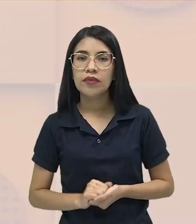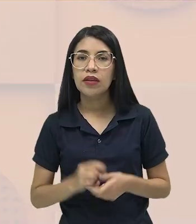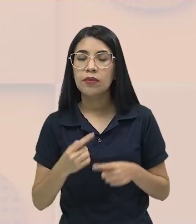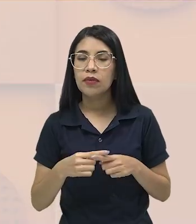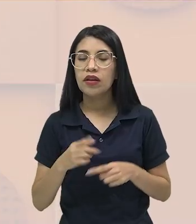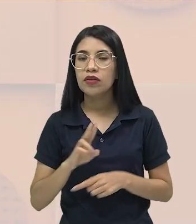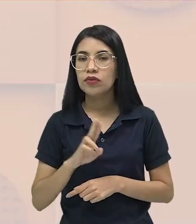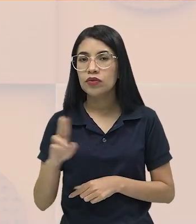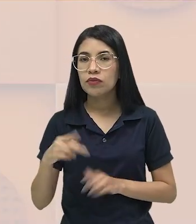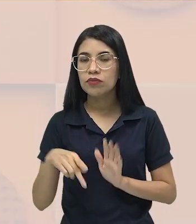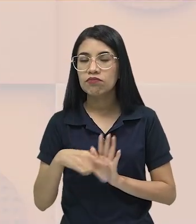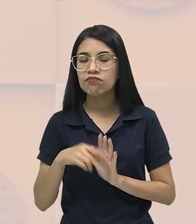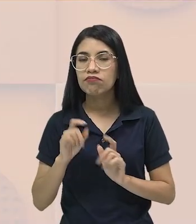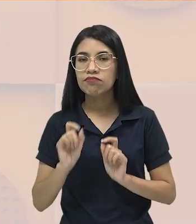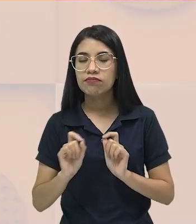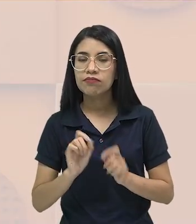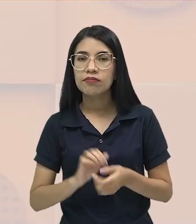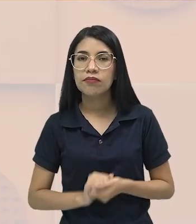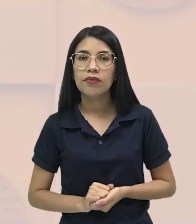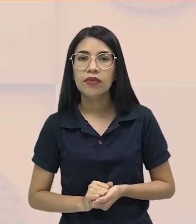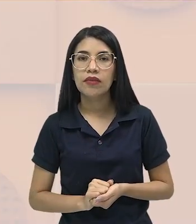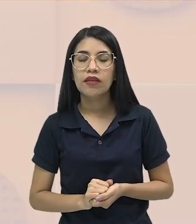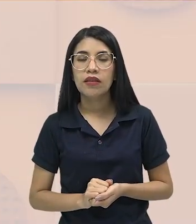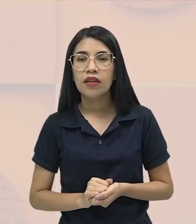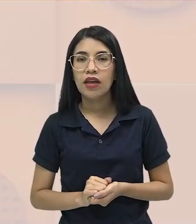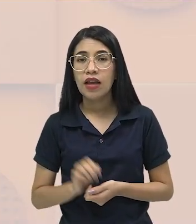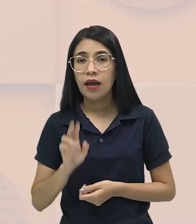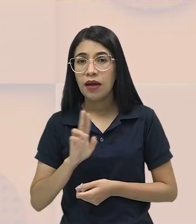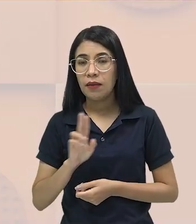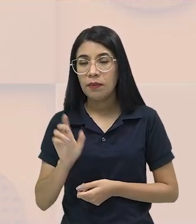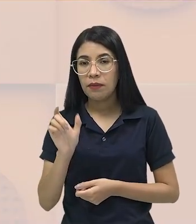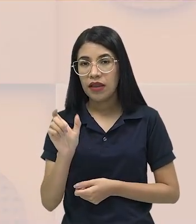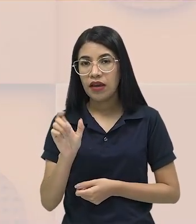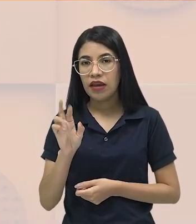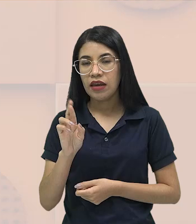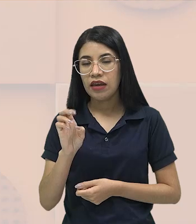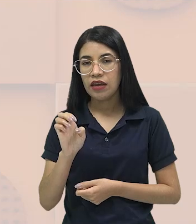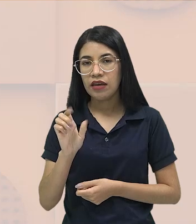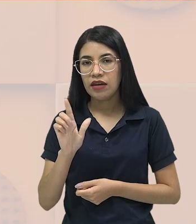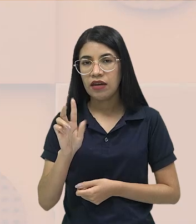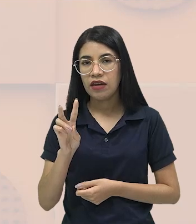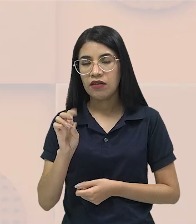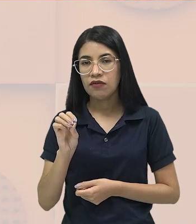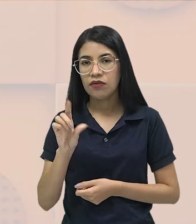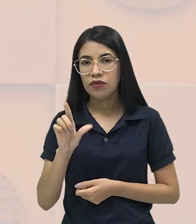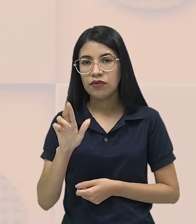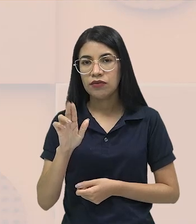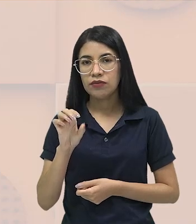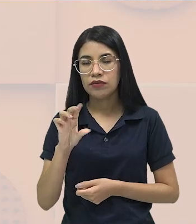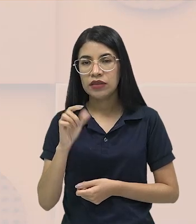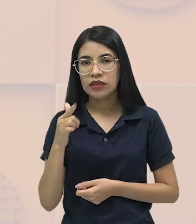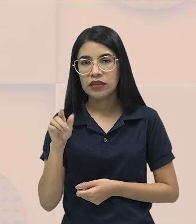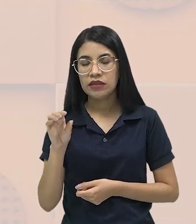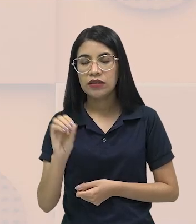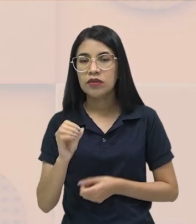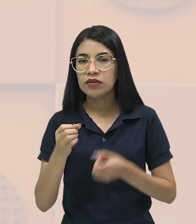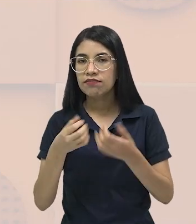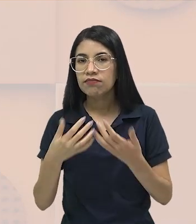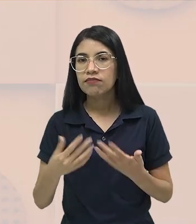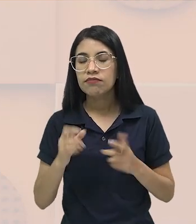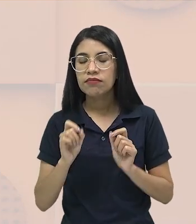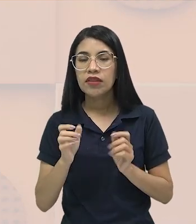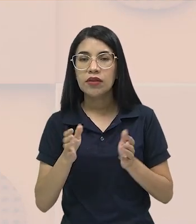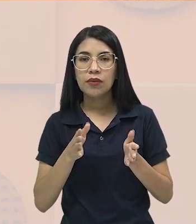recebe esse nome? Lembra que quando nós utilizamos o termo revolução, nós estamos falando de um momento que vai